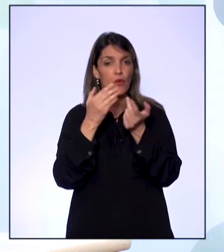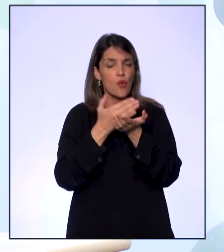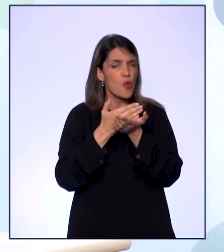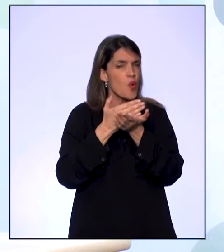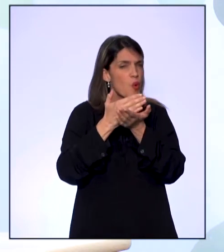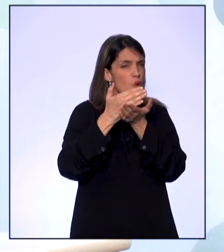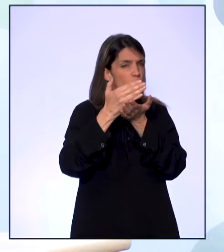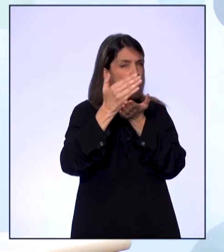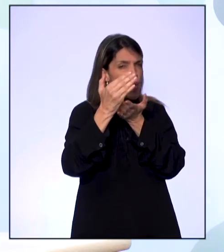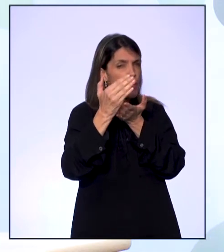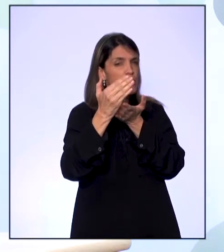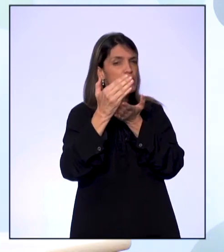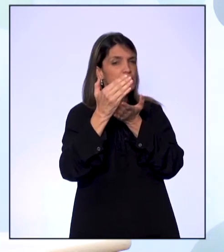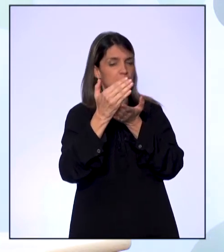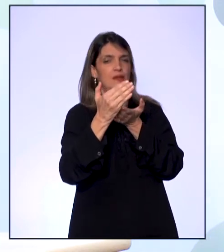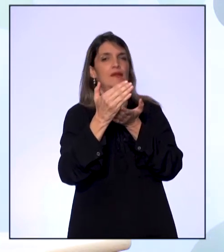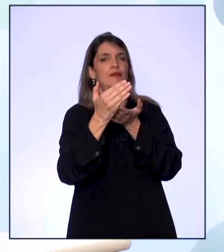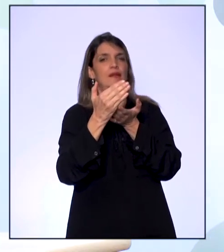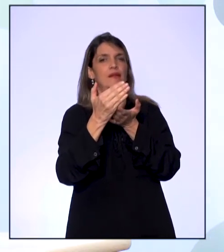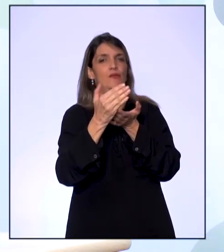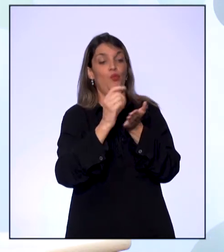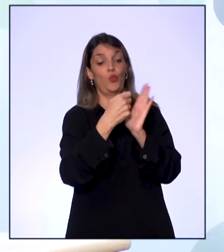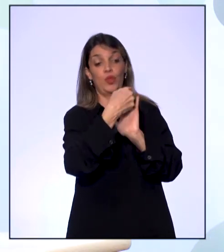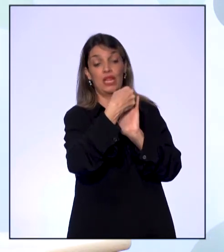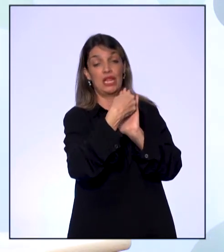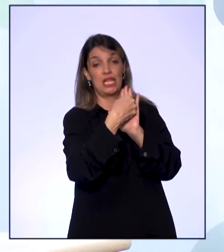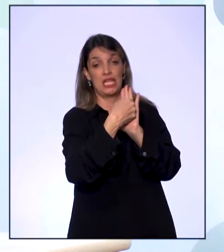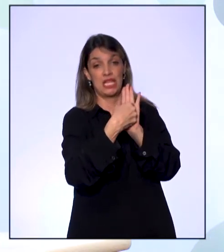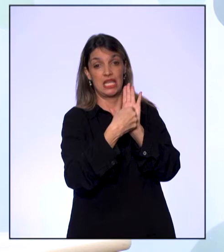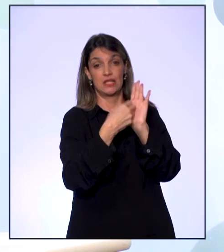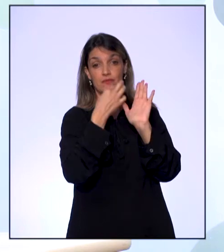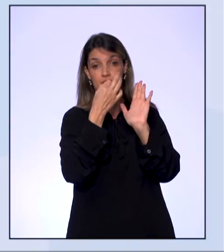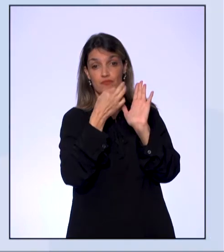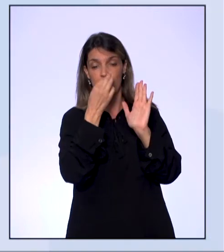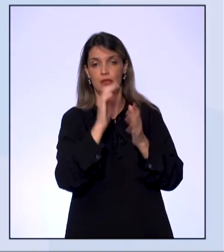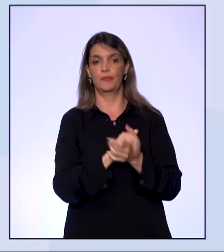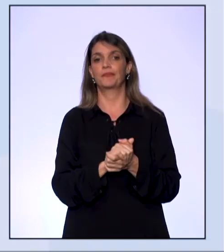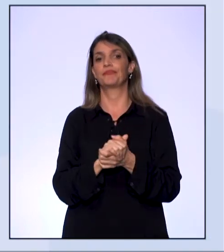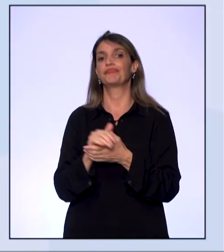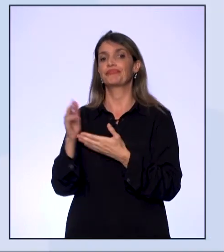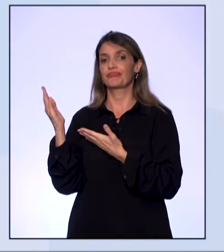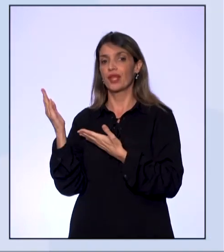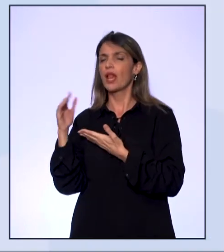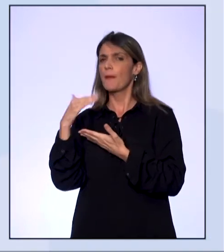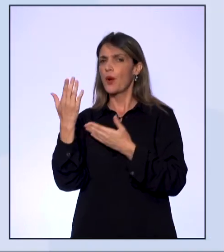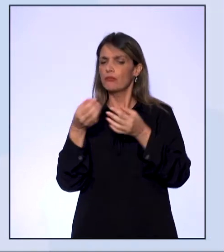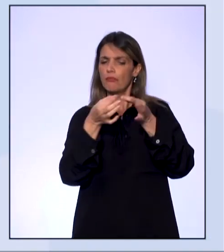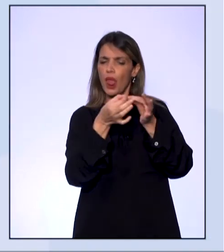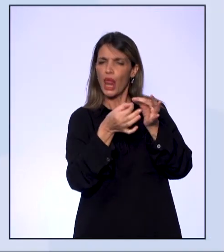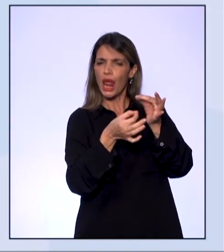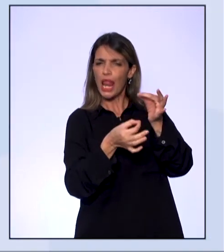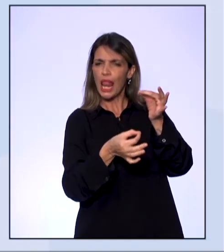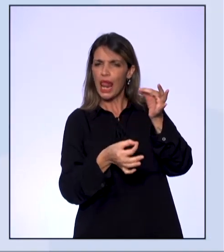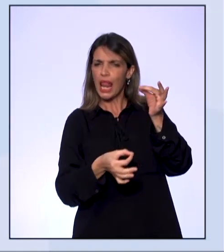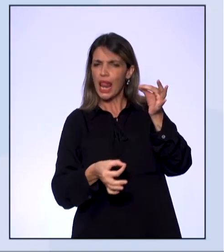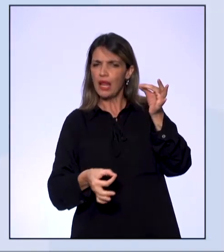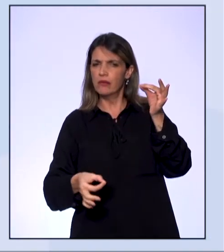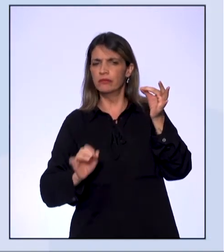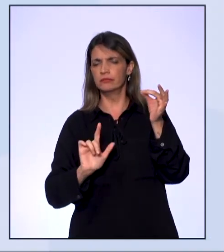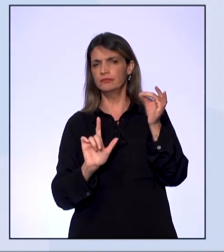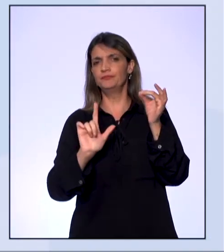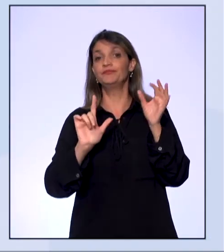a introduzir o seu texto argumentativo. Depois a gente segue na tela, que a gente faz o desenvolvimento da tese e aí a gente faz